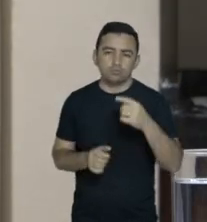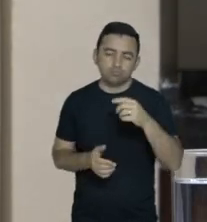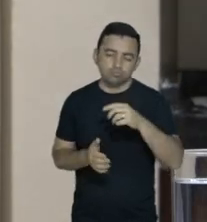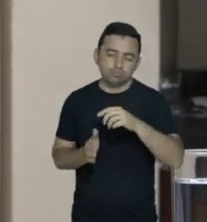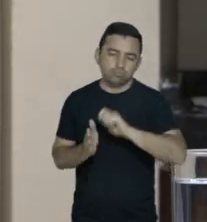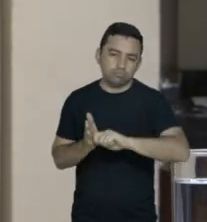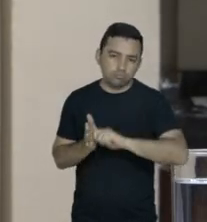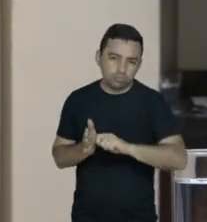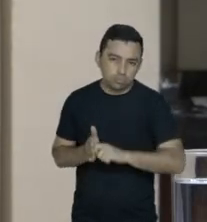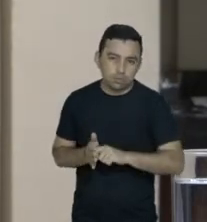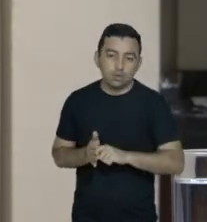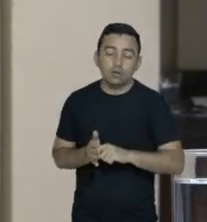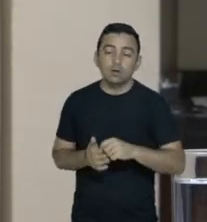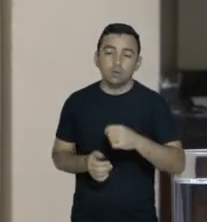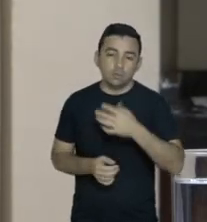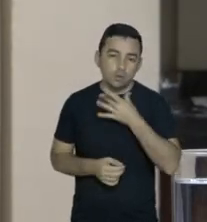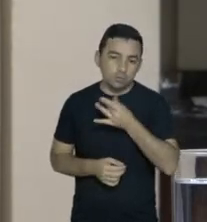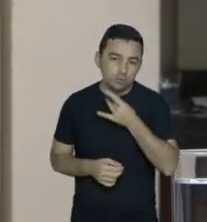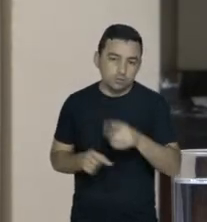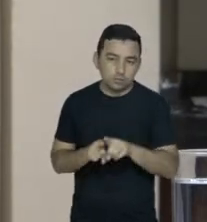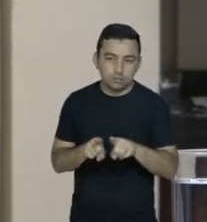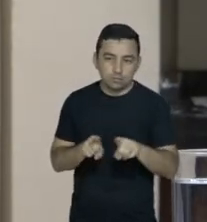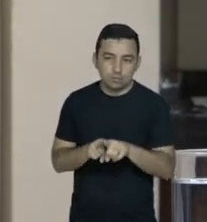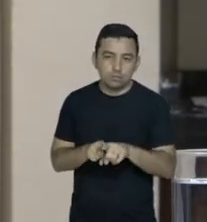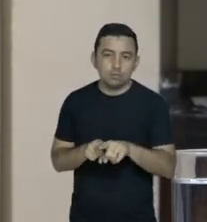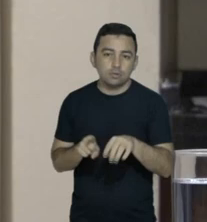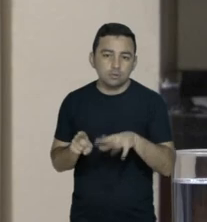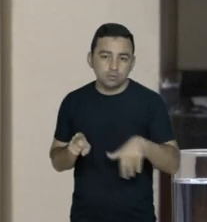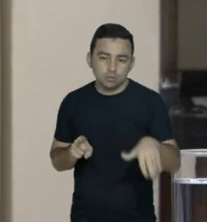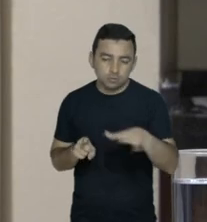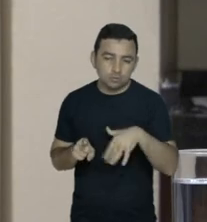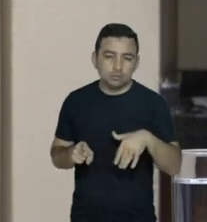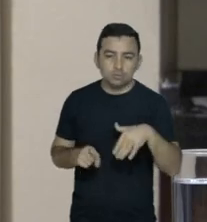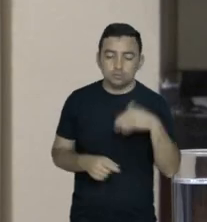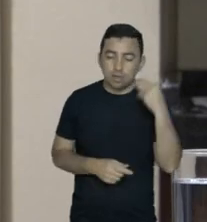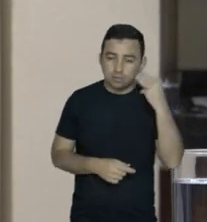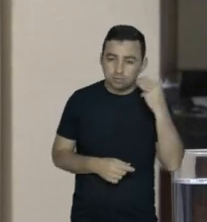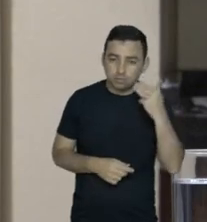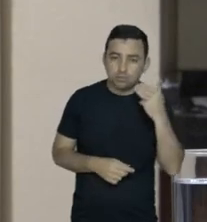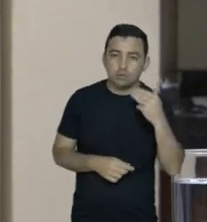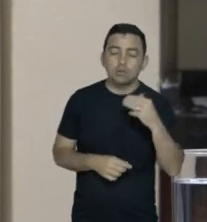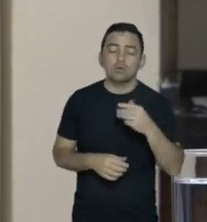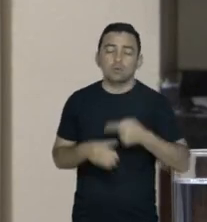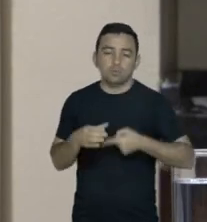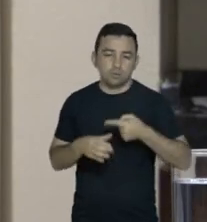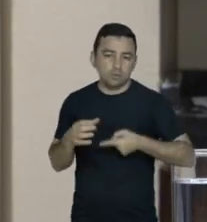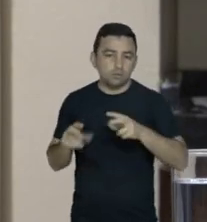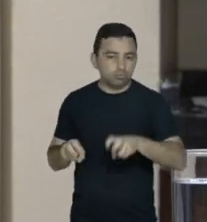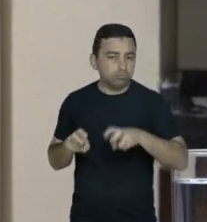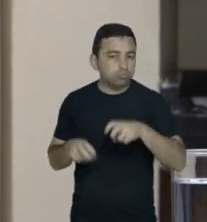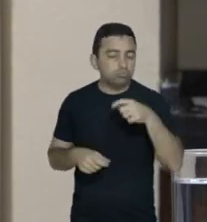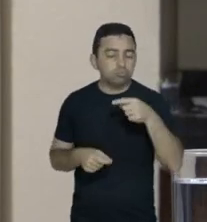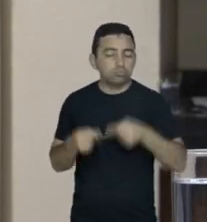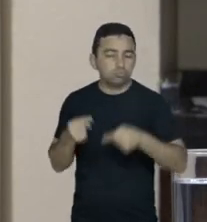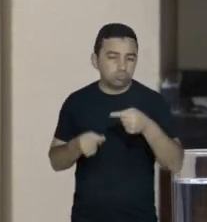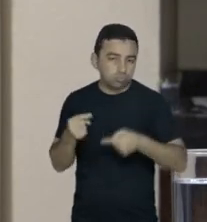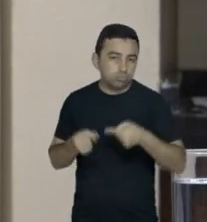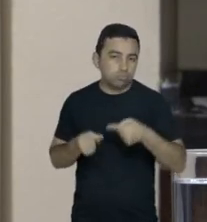Cobalcini, Comissão de Finanças e Tributação, relator deputado Márcio Machado, Comissão de Agricultura e Política Rural,